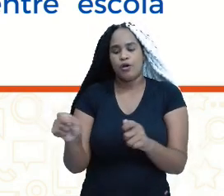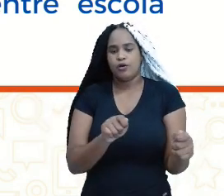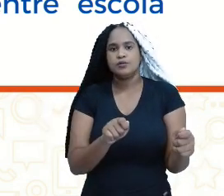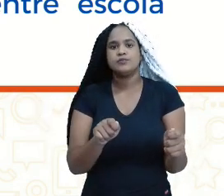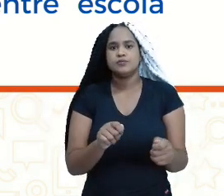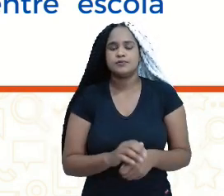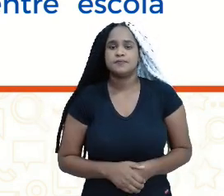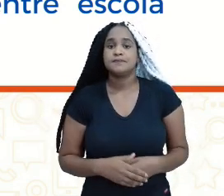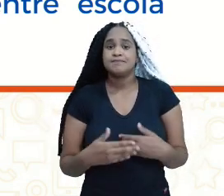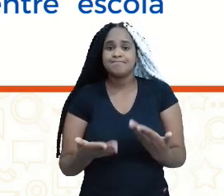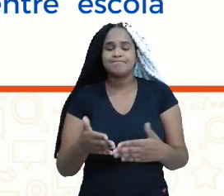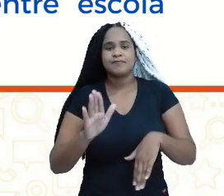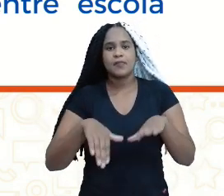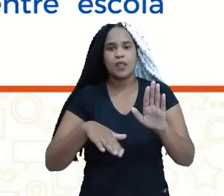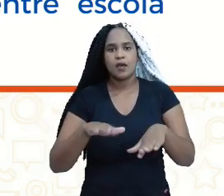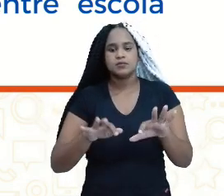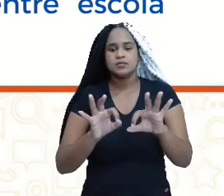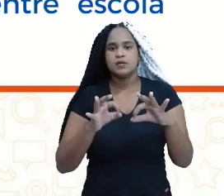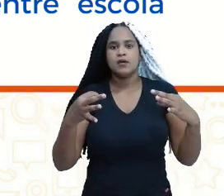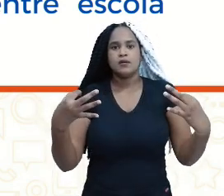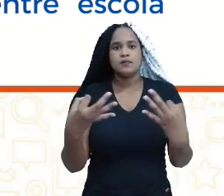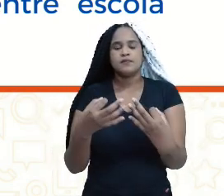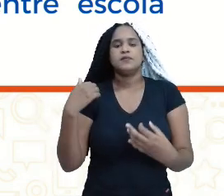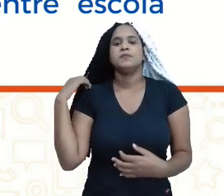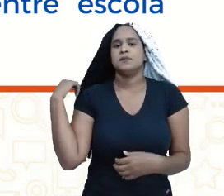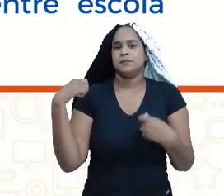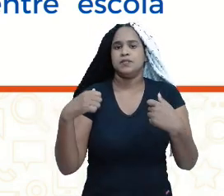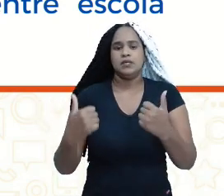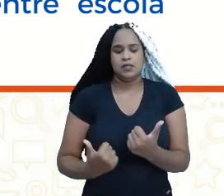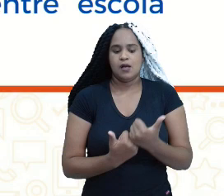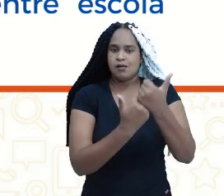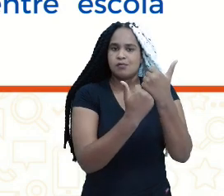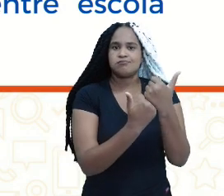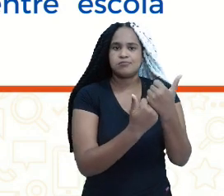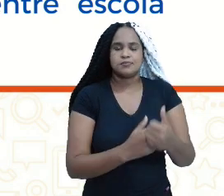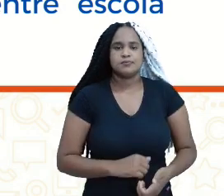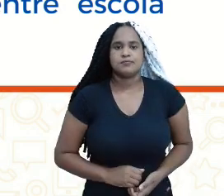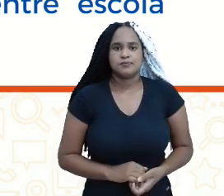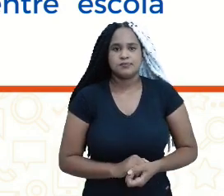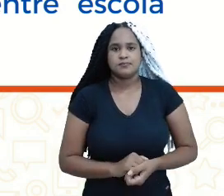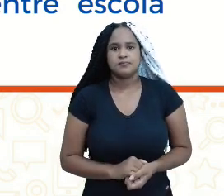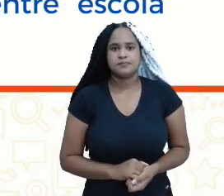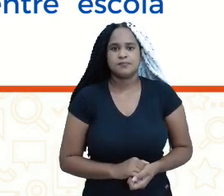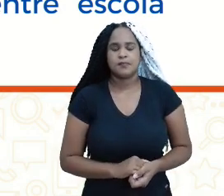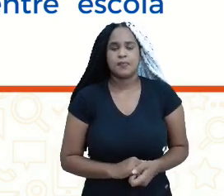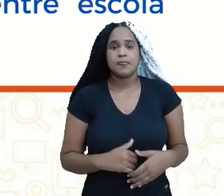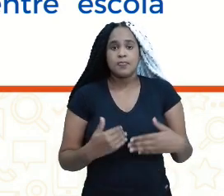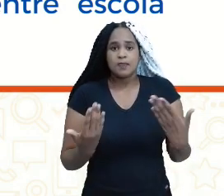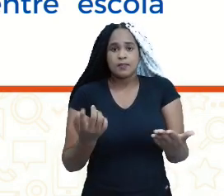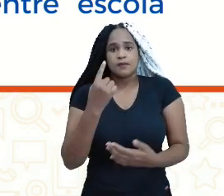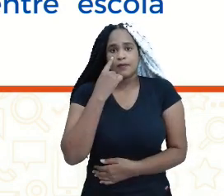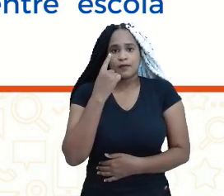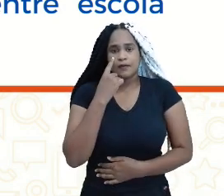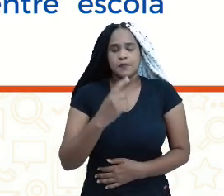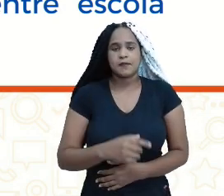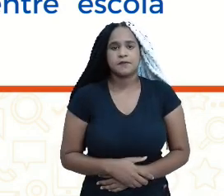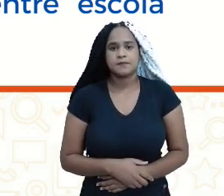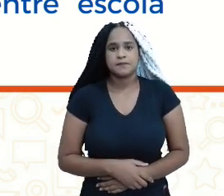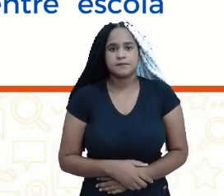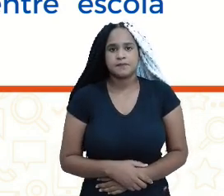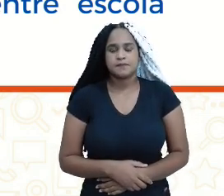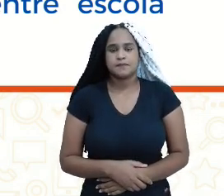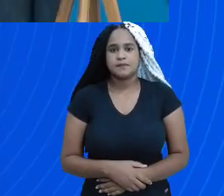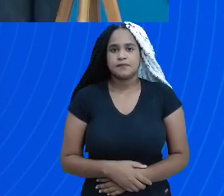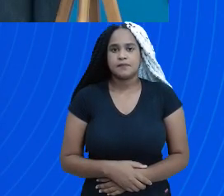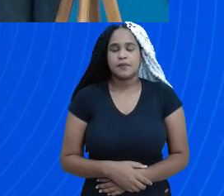sociais. Então, muitas vezes, as famílias precisam de apoio também. Então, esse modelo teórico de